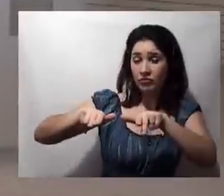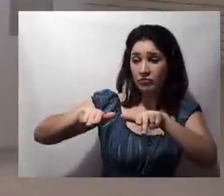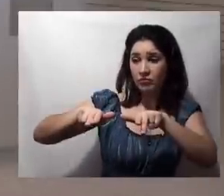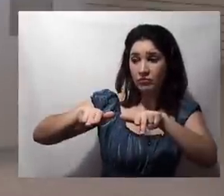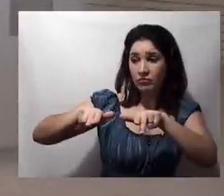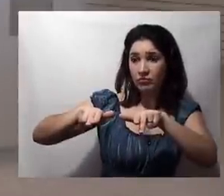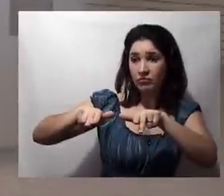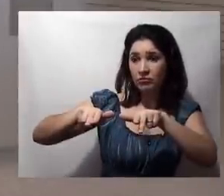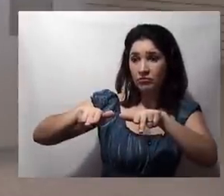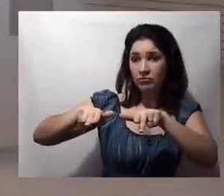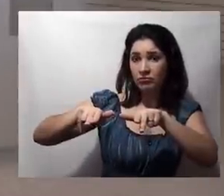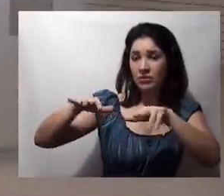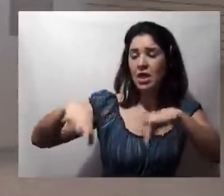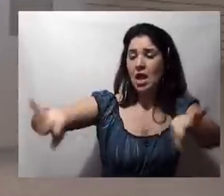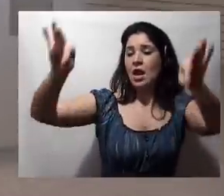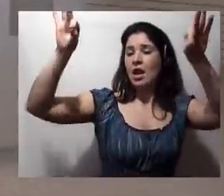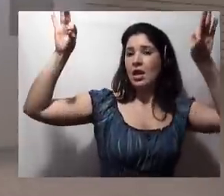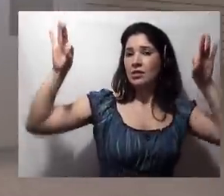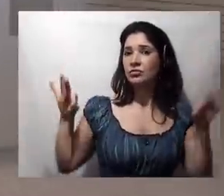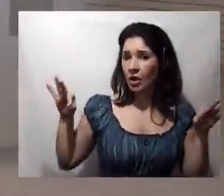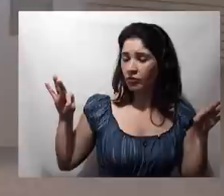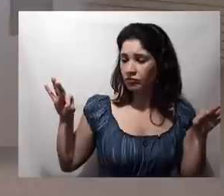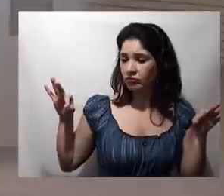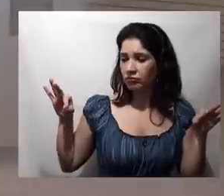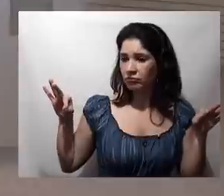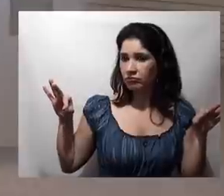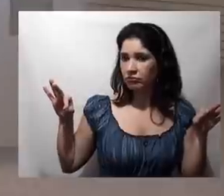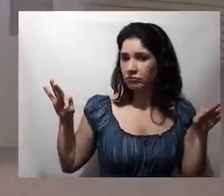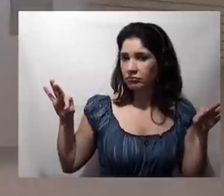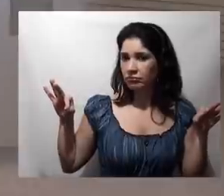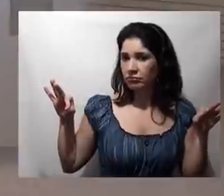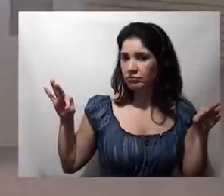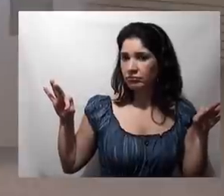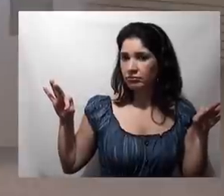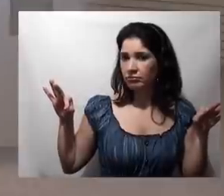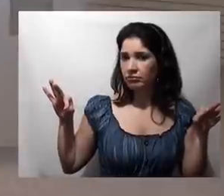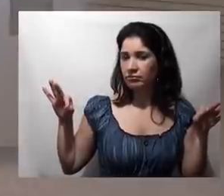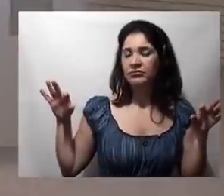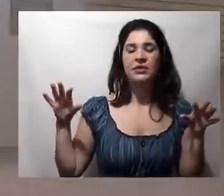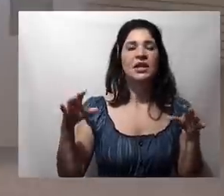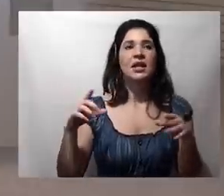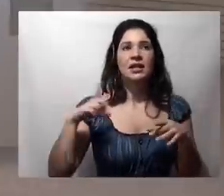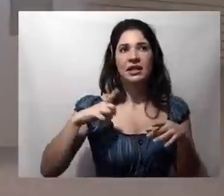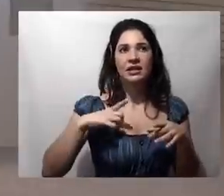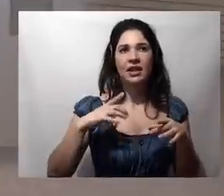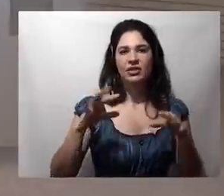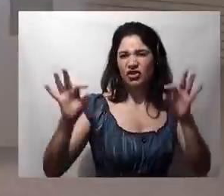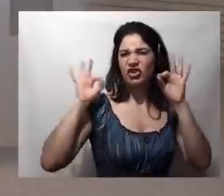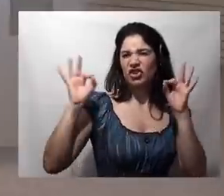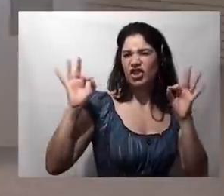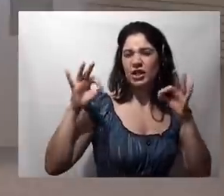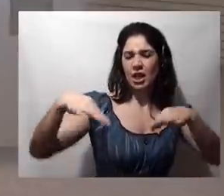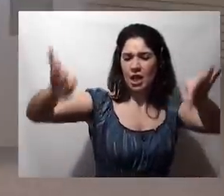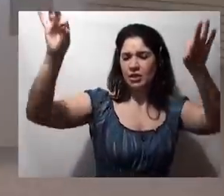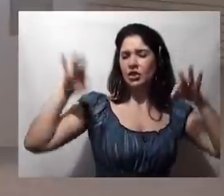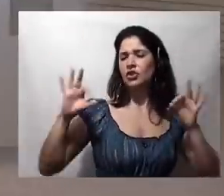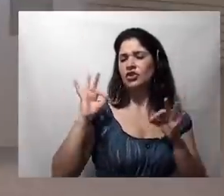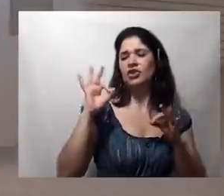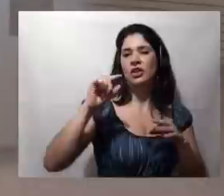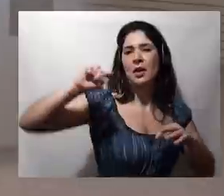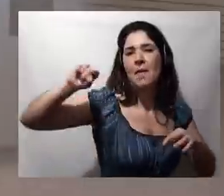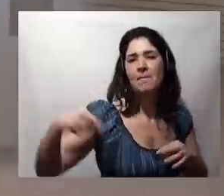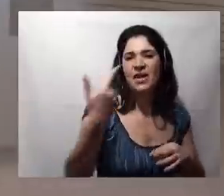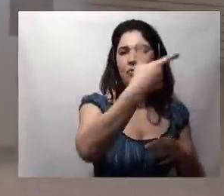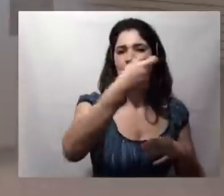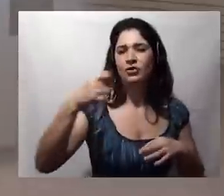super king lençóis tom 1200 fios egípcios